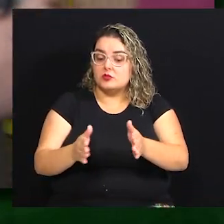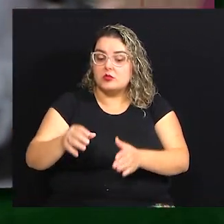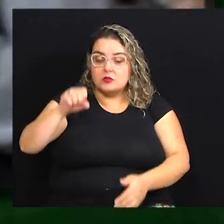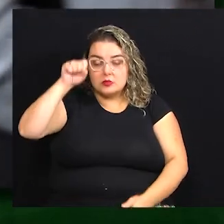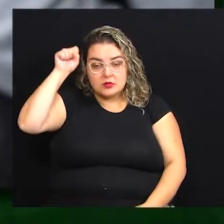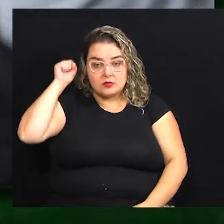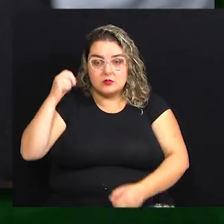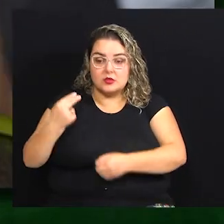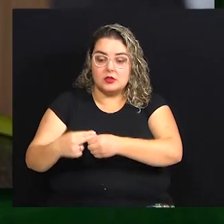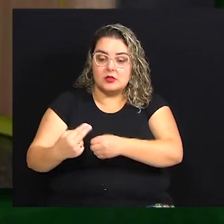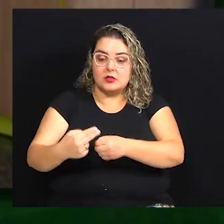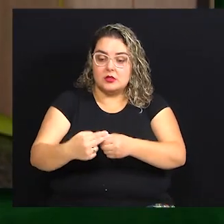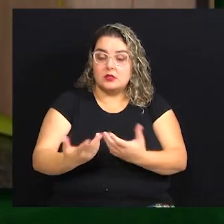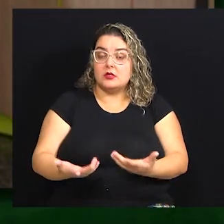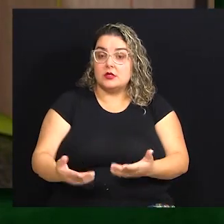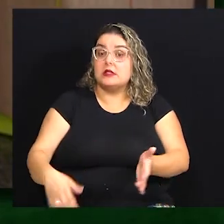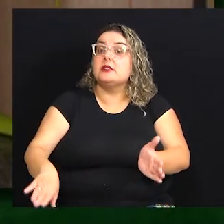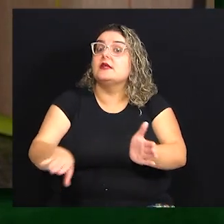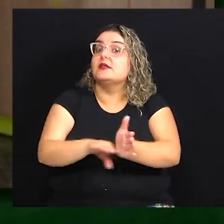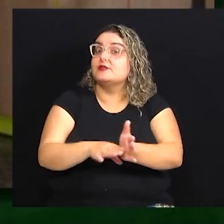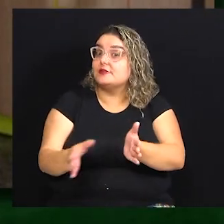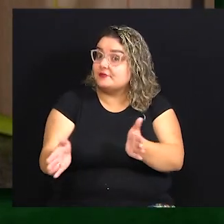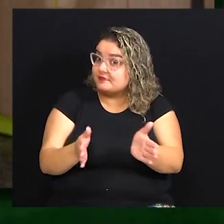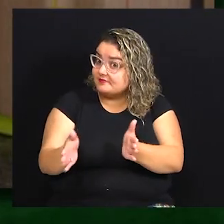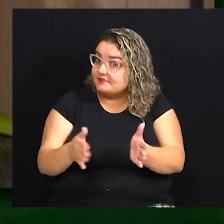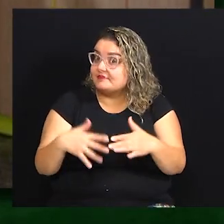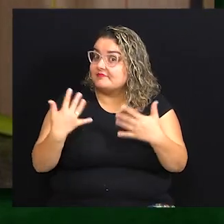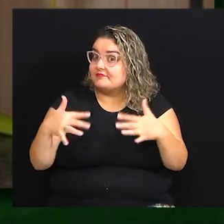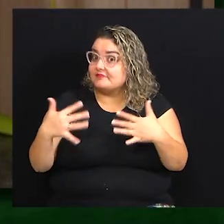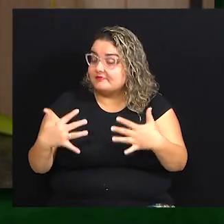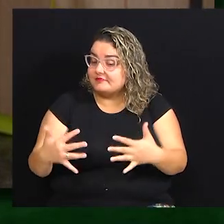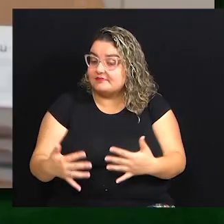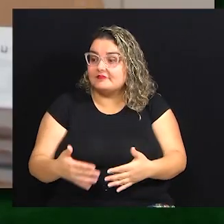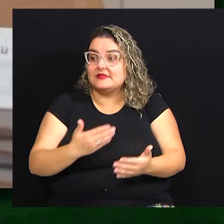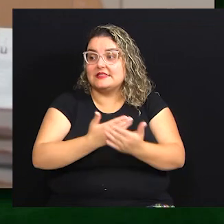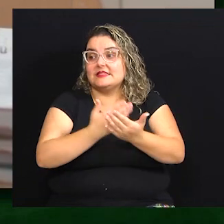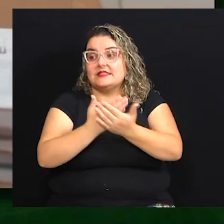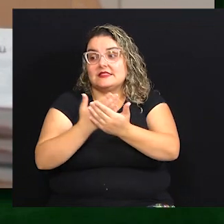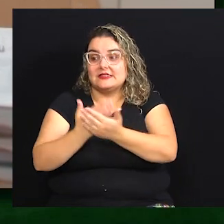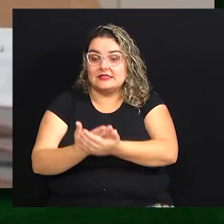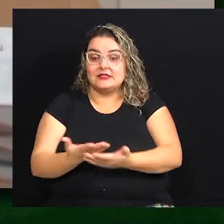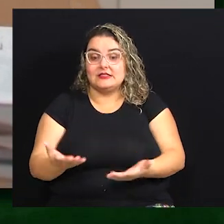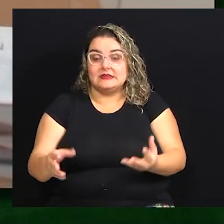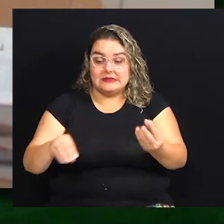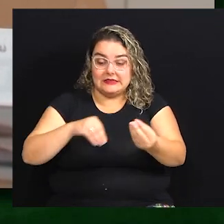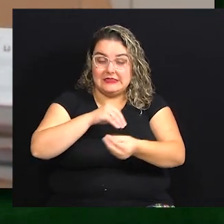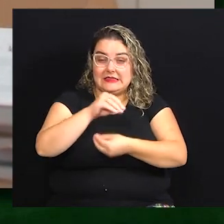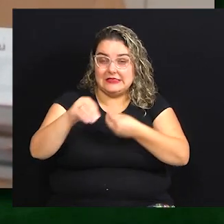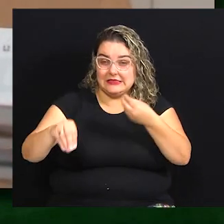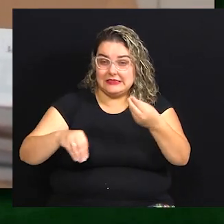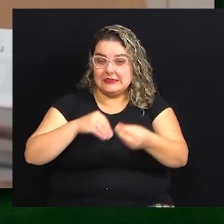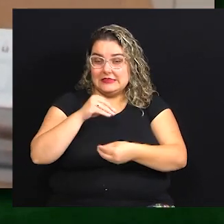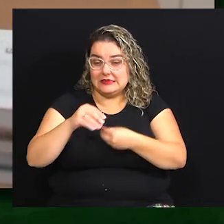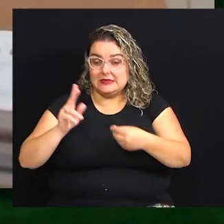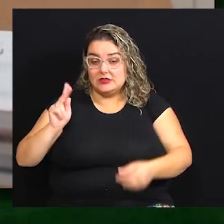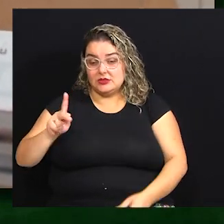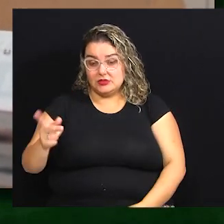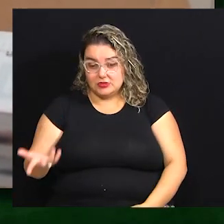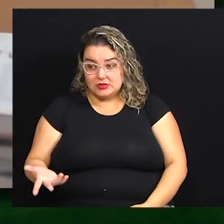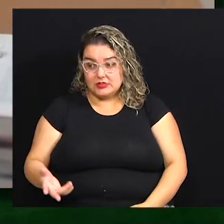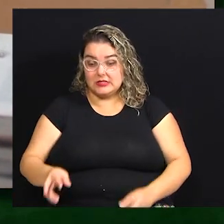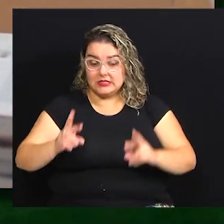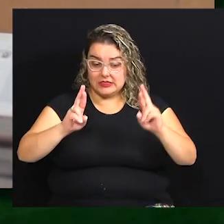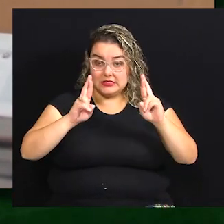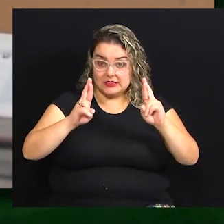fase aí do vestibular da Unicamp, que está chegando a hora, hein? O pessoal ó, estudando, meio que misturando, né, professor,